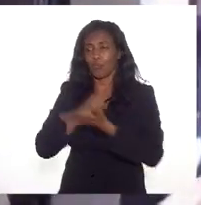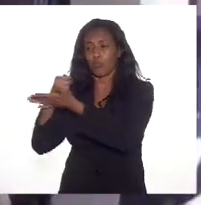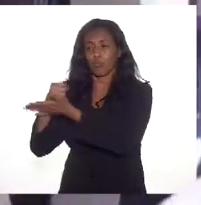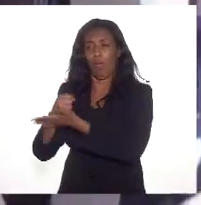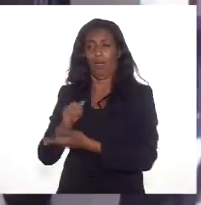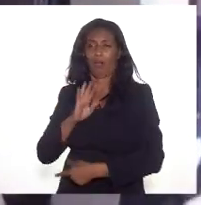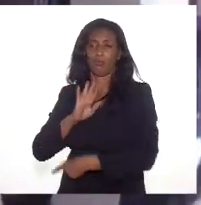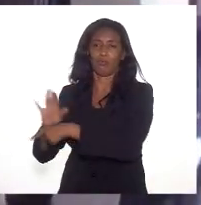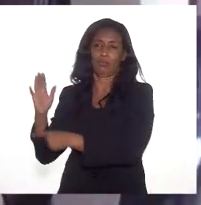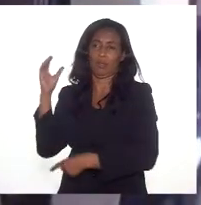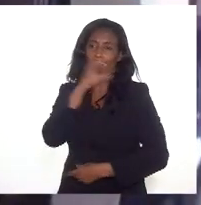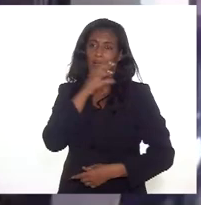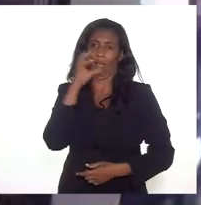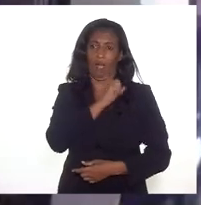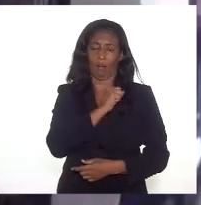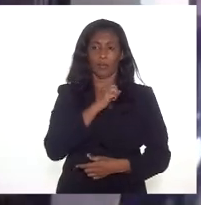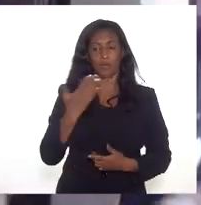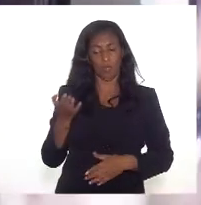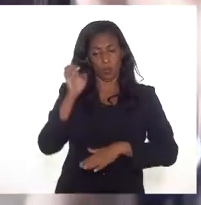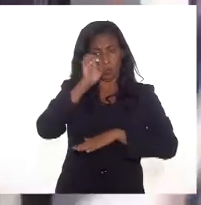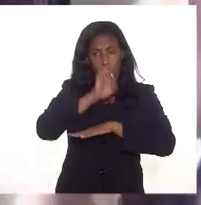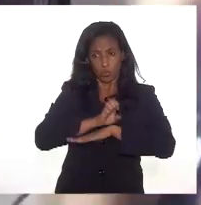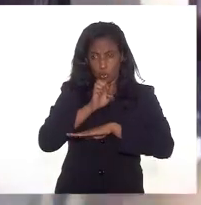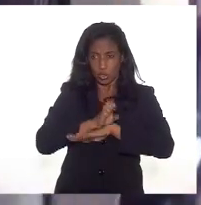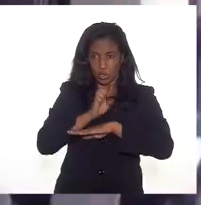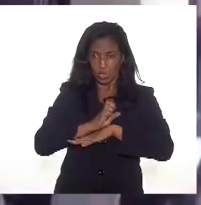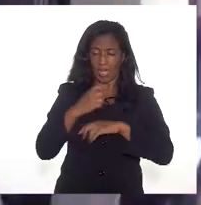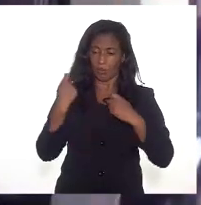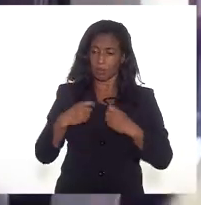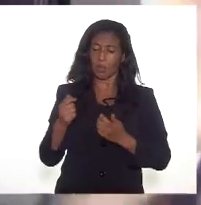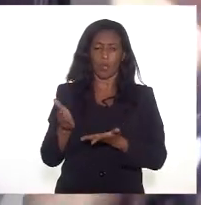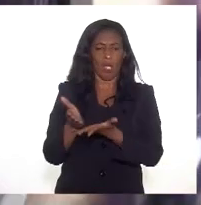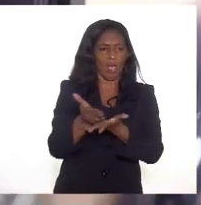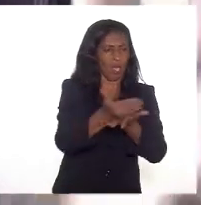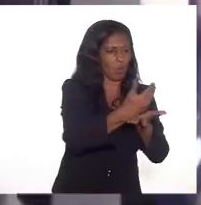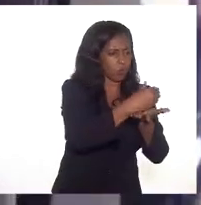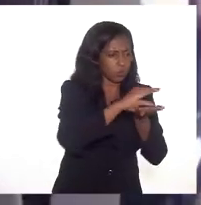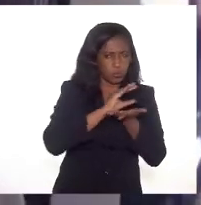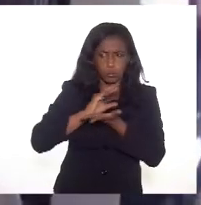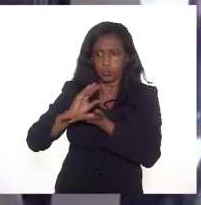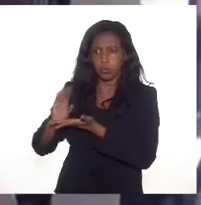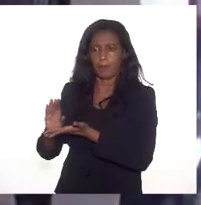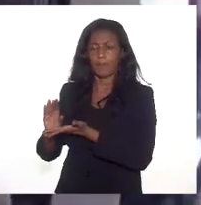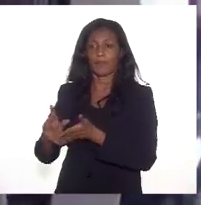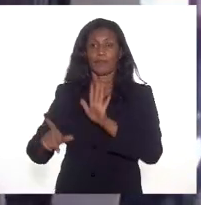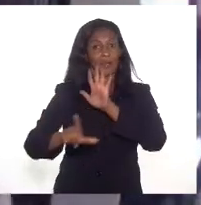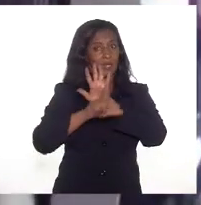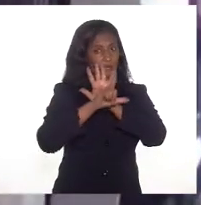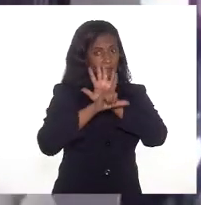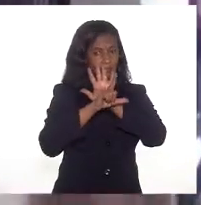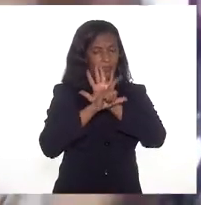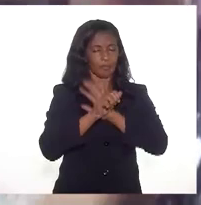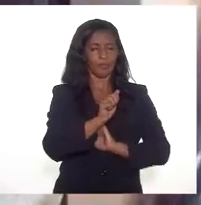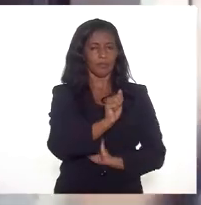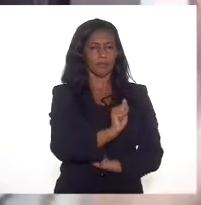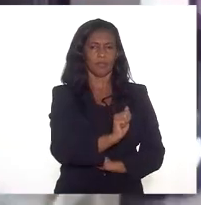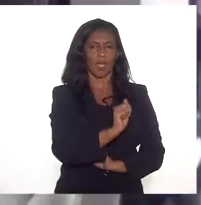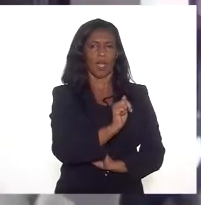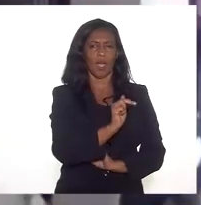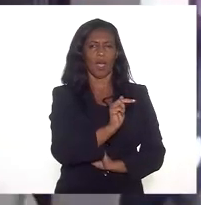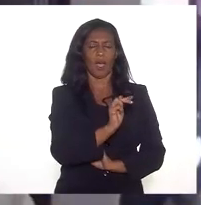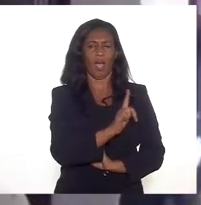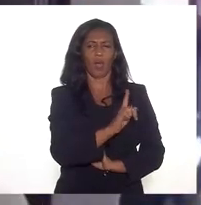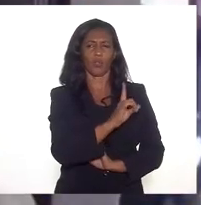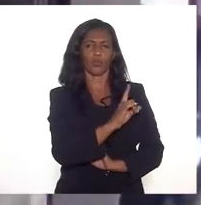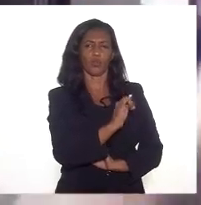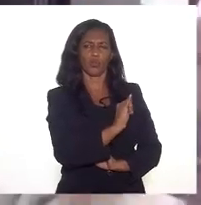socorro tem que ser dado pelo Estado, aportando recursos. A Lei Aldir Blanc veio muito nesse